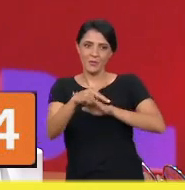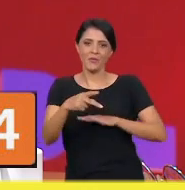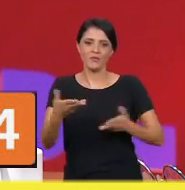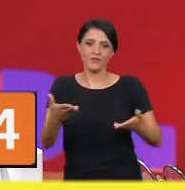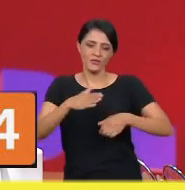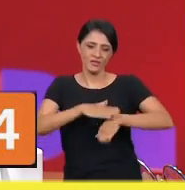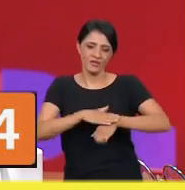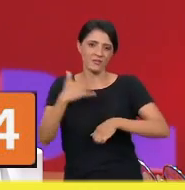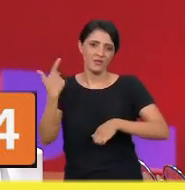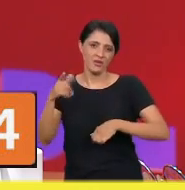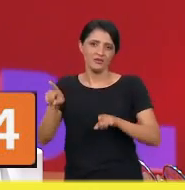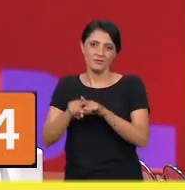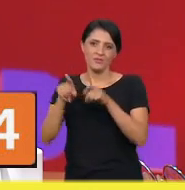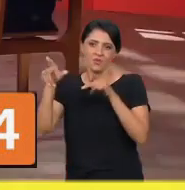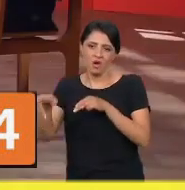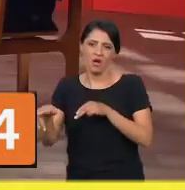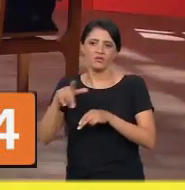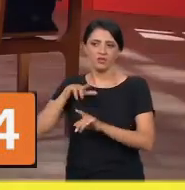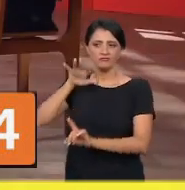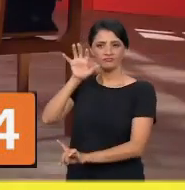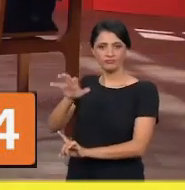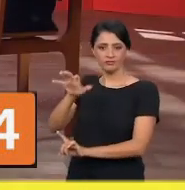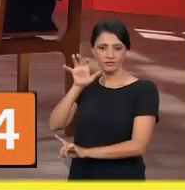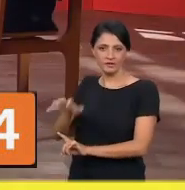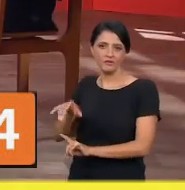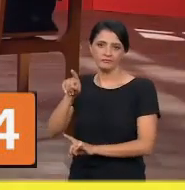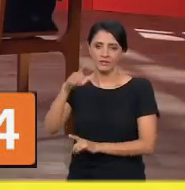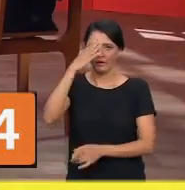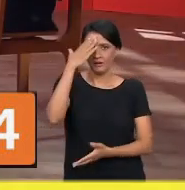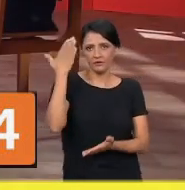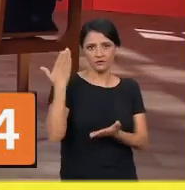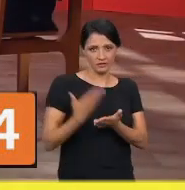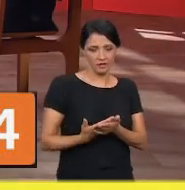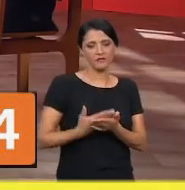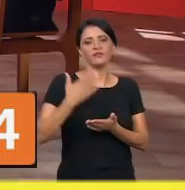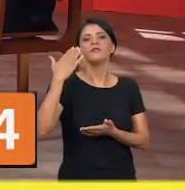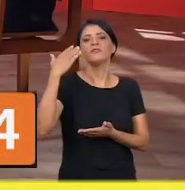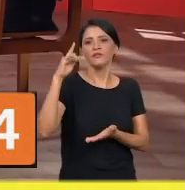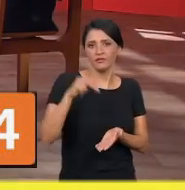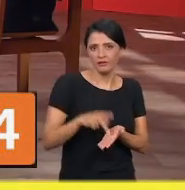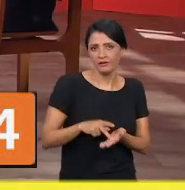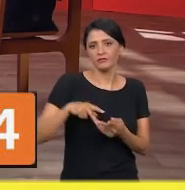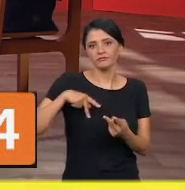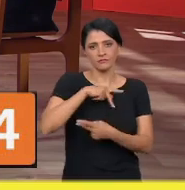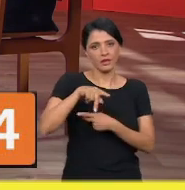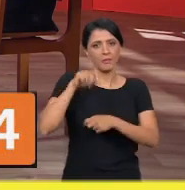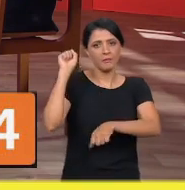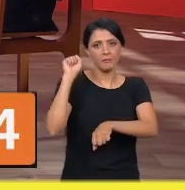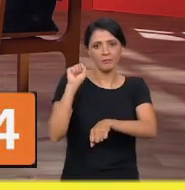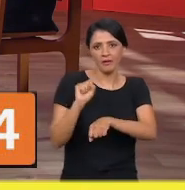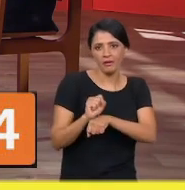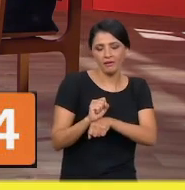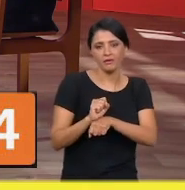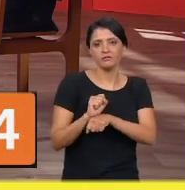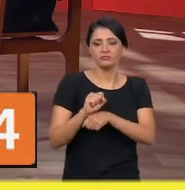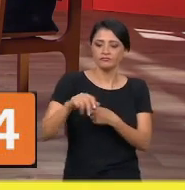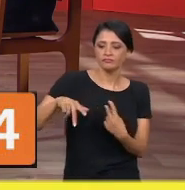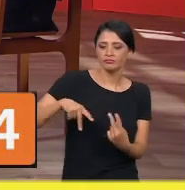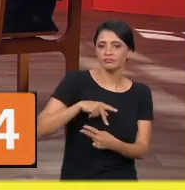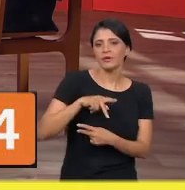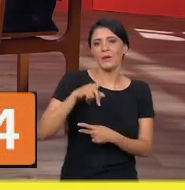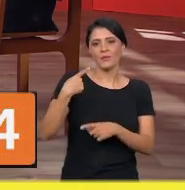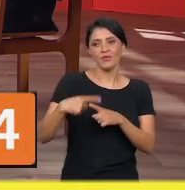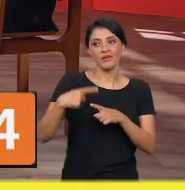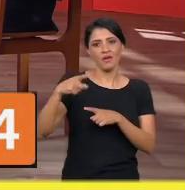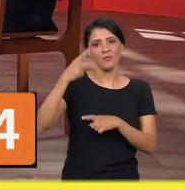Einstein fugiu disso. Ele foi pressionado de algum modo a... Ele acreditava realmente que o universo era estático, porque era o pensamento enraizado